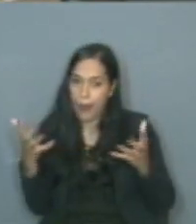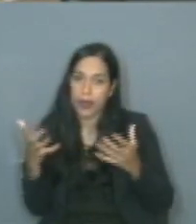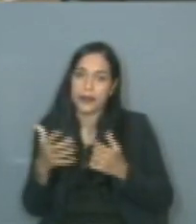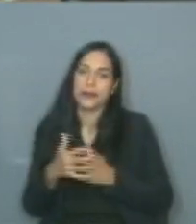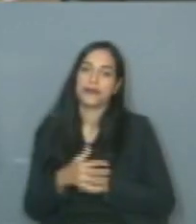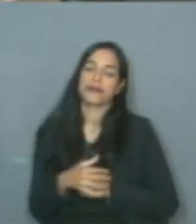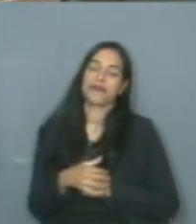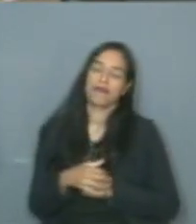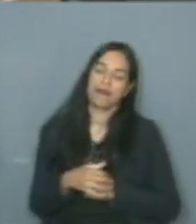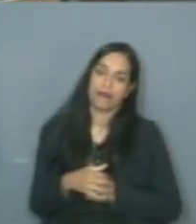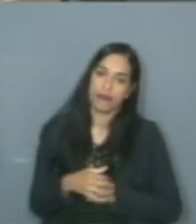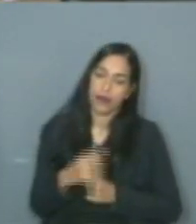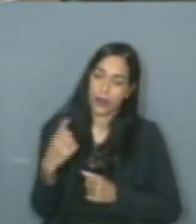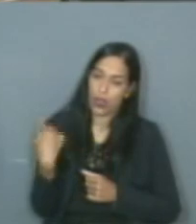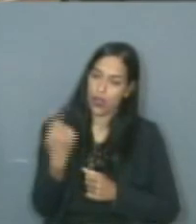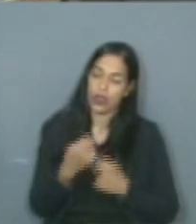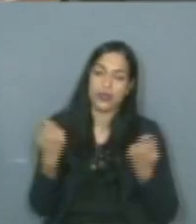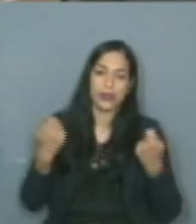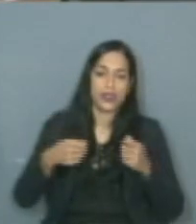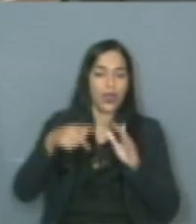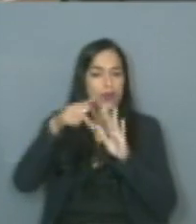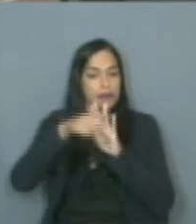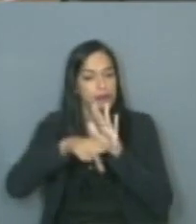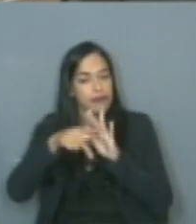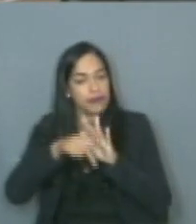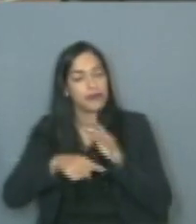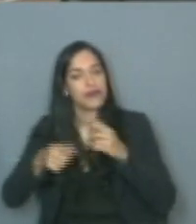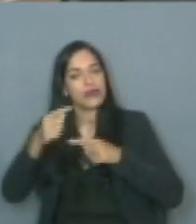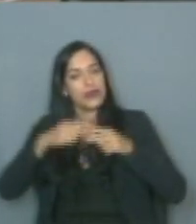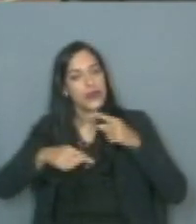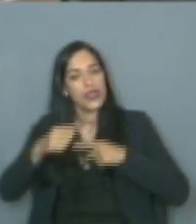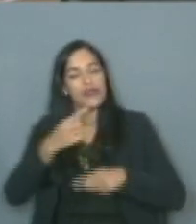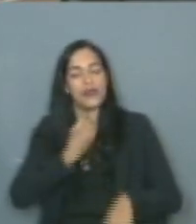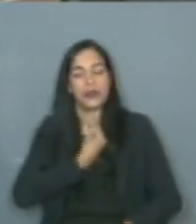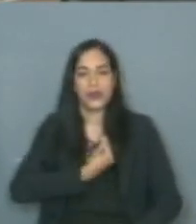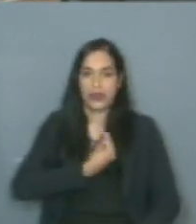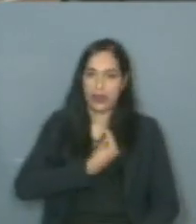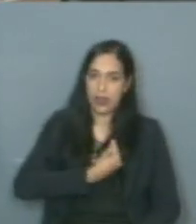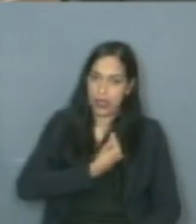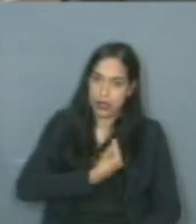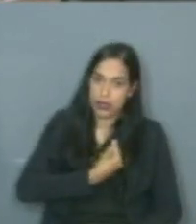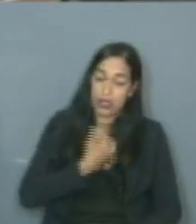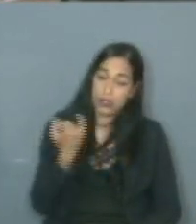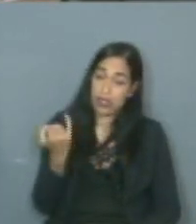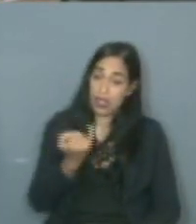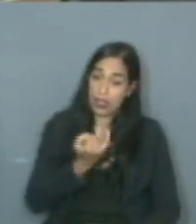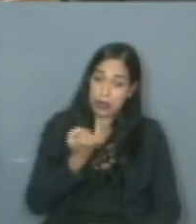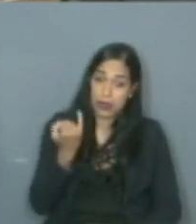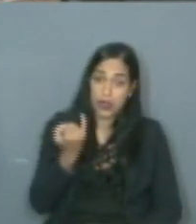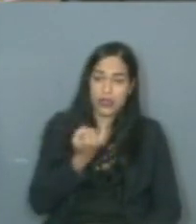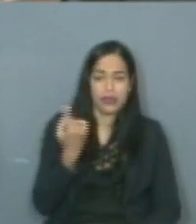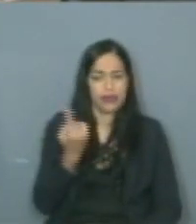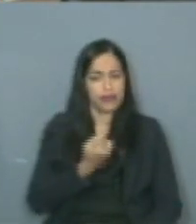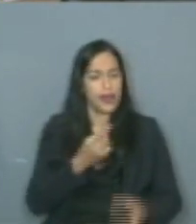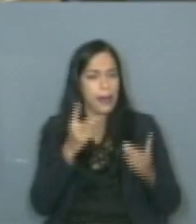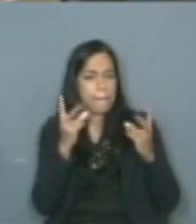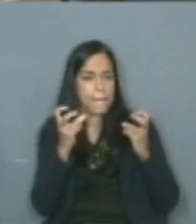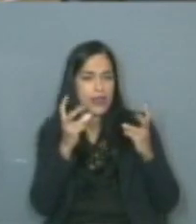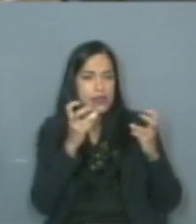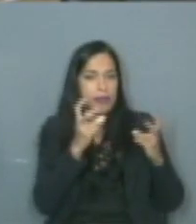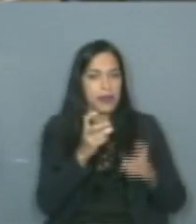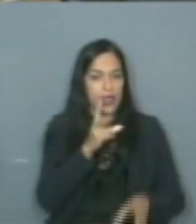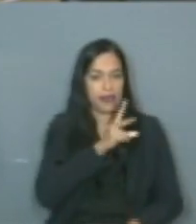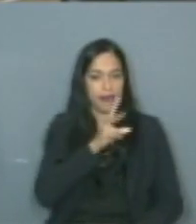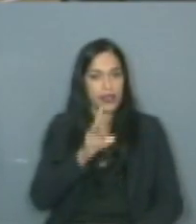precisamos, inclusive, construir ações, projetos que transformem essa realidade. É importante a gente perceber,